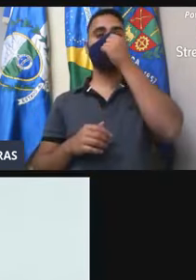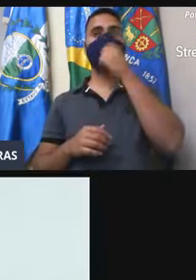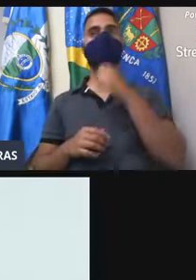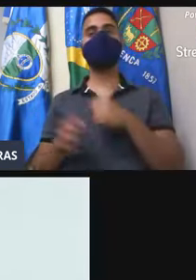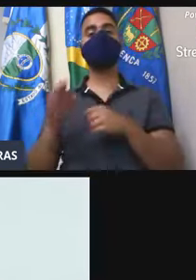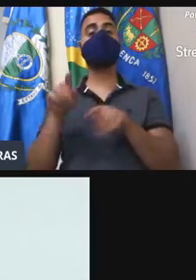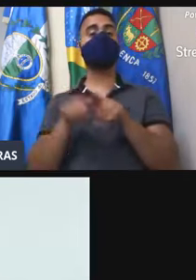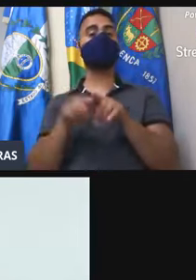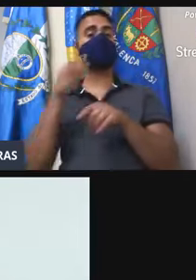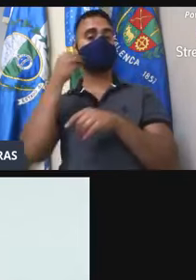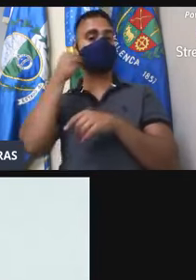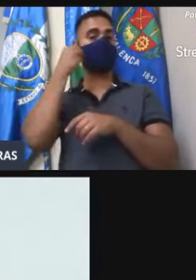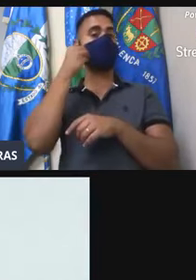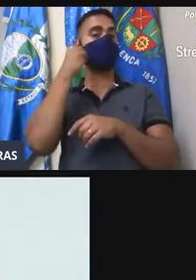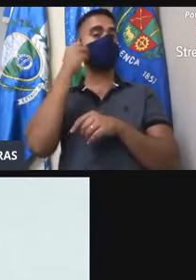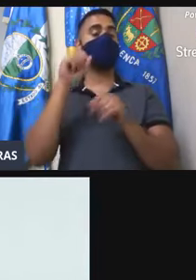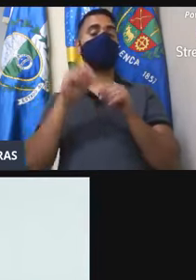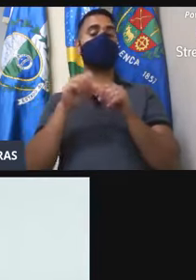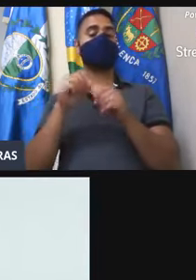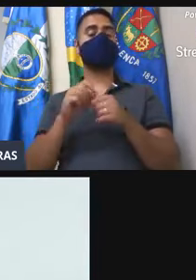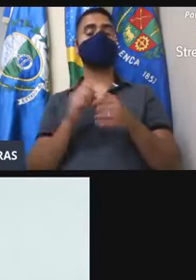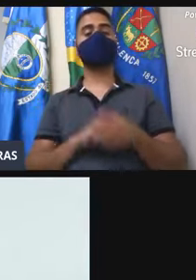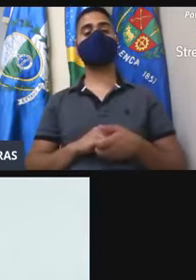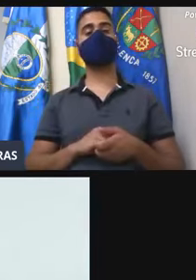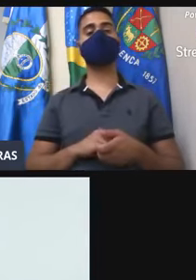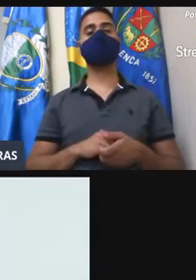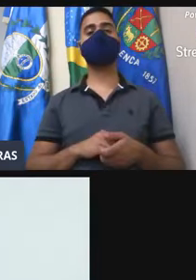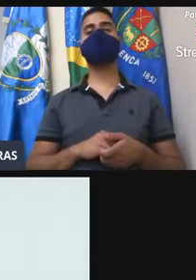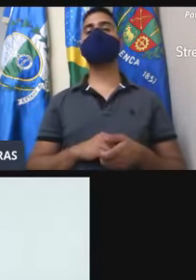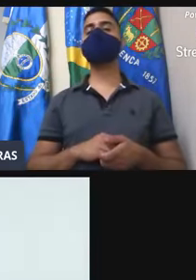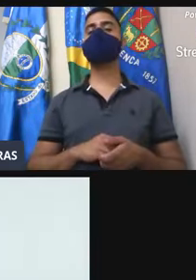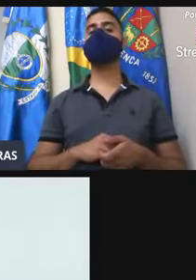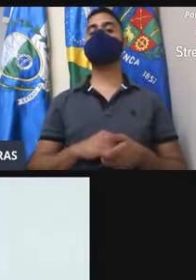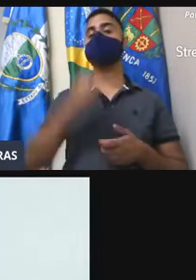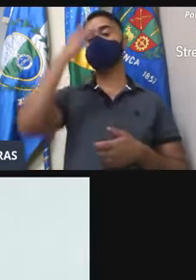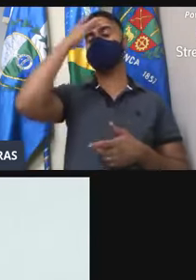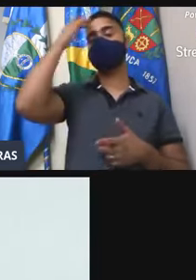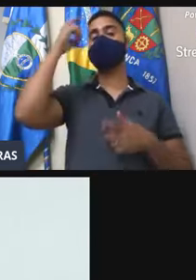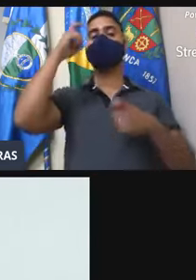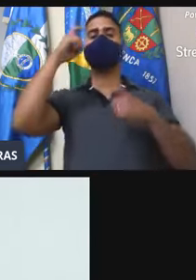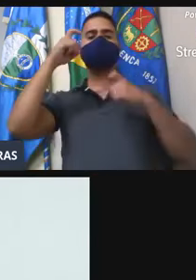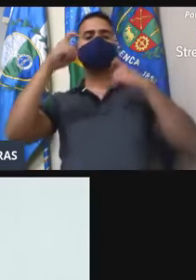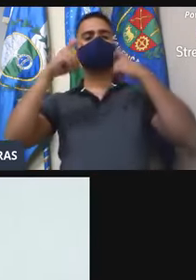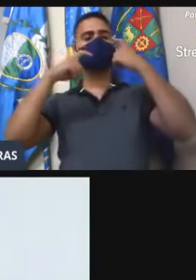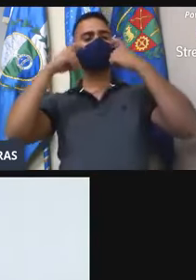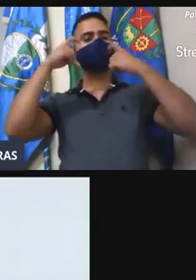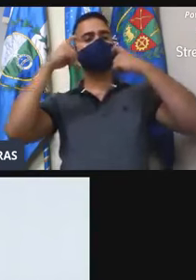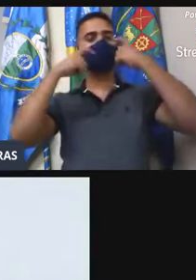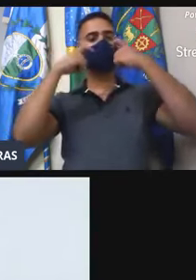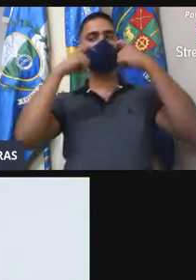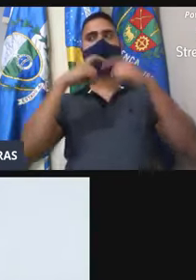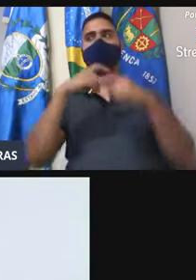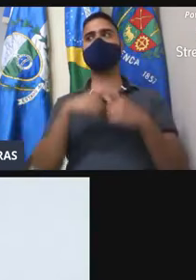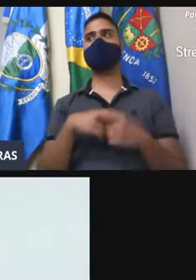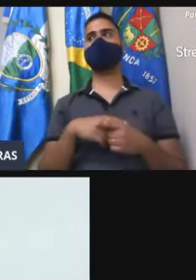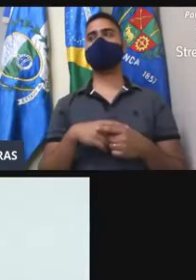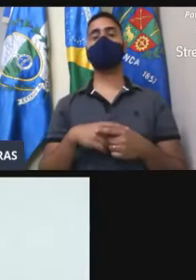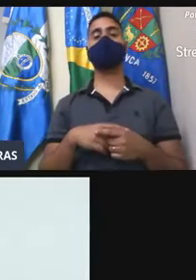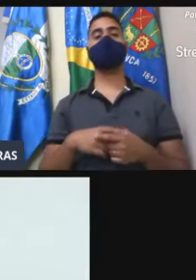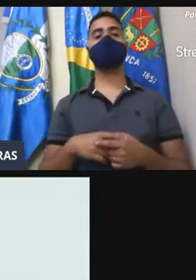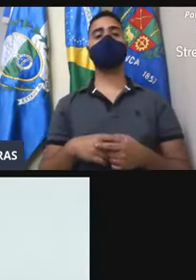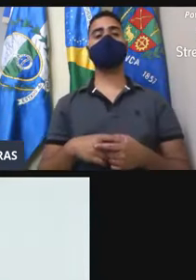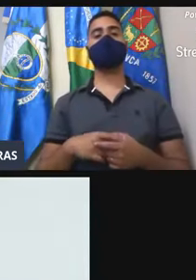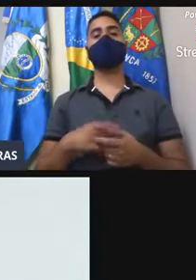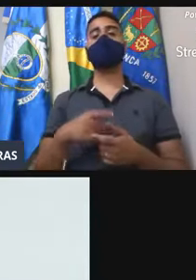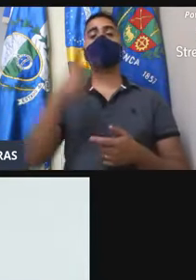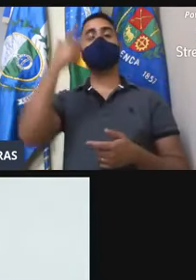flexibilização, em contrapartida, esses testes que serão realizados. Está trazendo um desconforto tremendo,